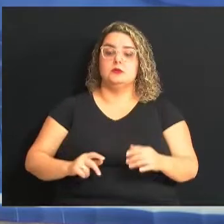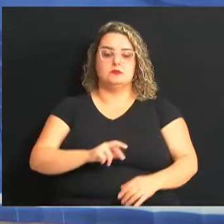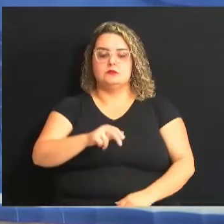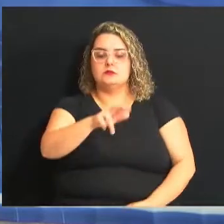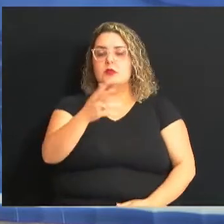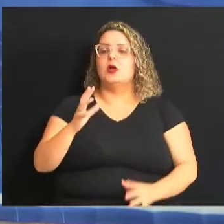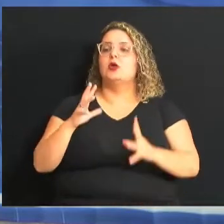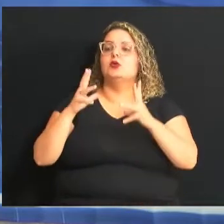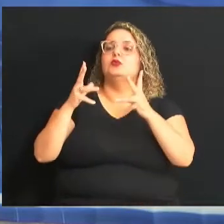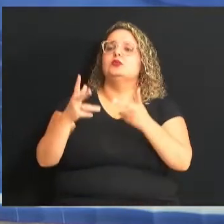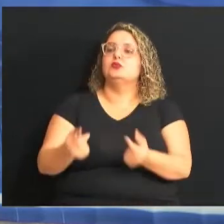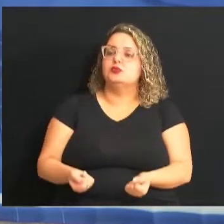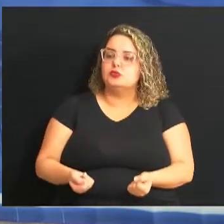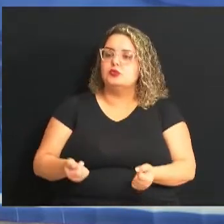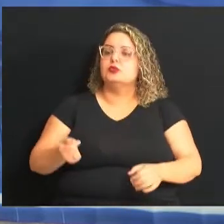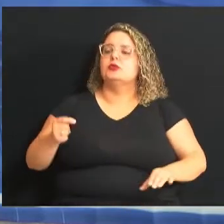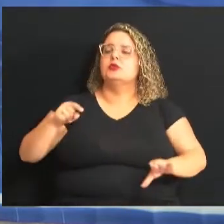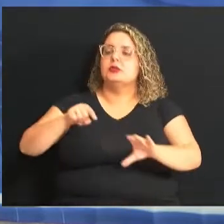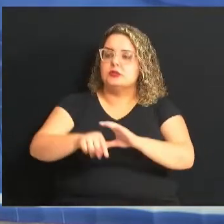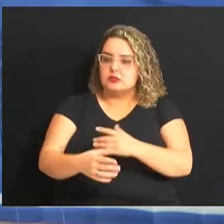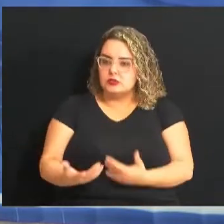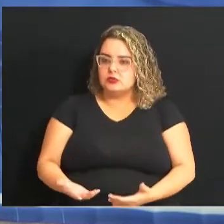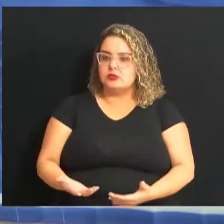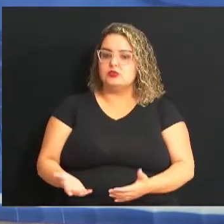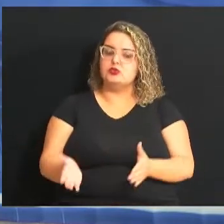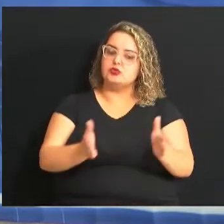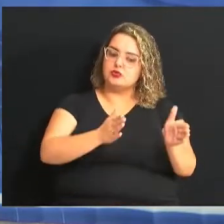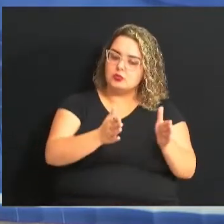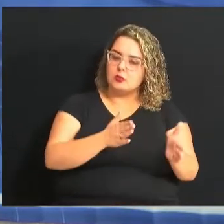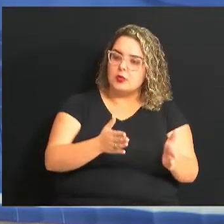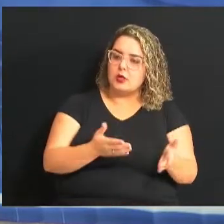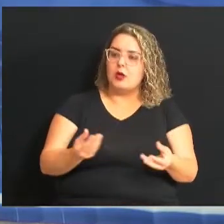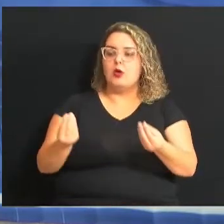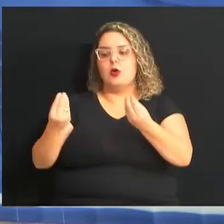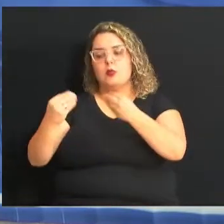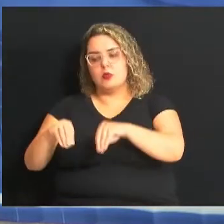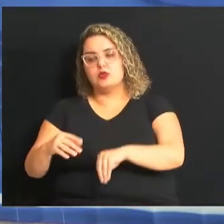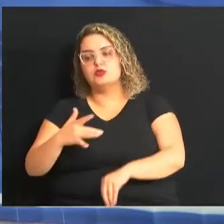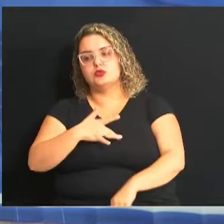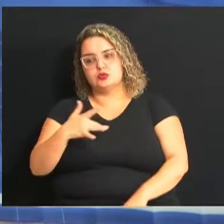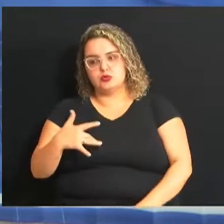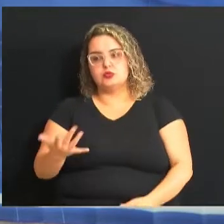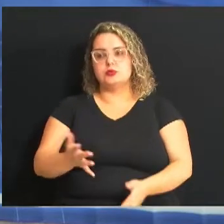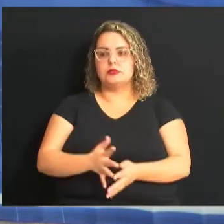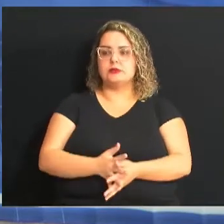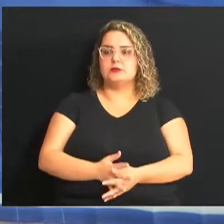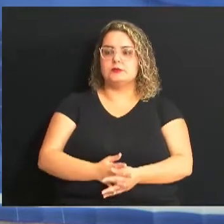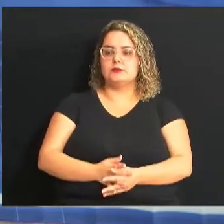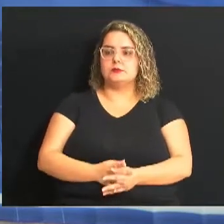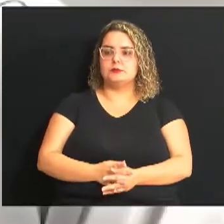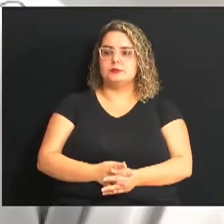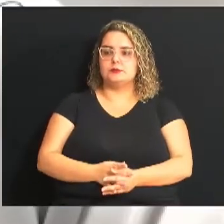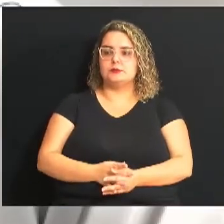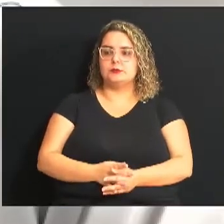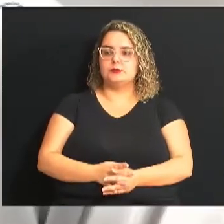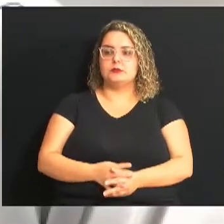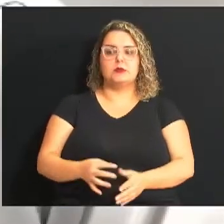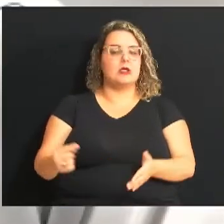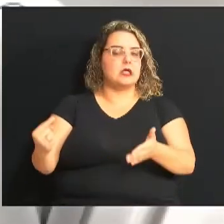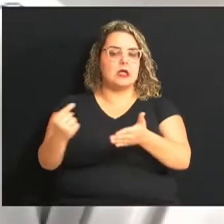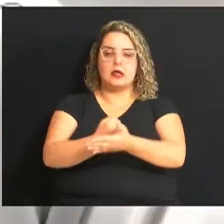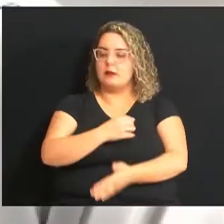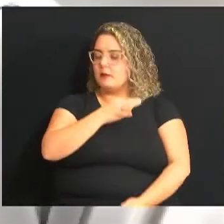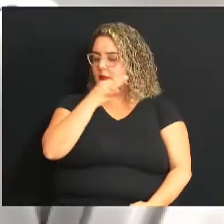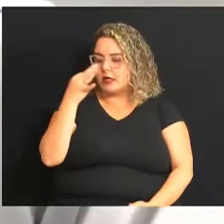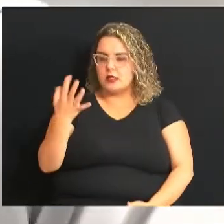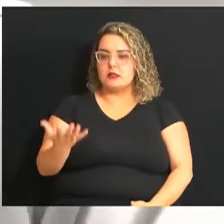esse avanço de um lado prejudica a nossa saúde do outro? Excelente pergunta, Viviane.